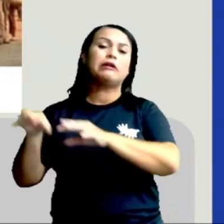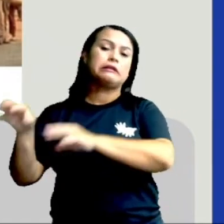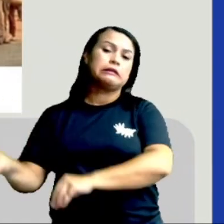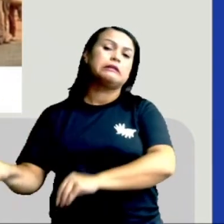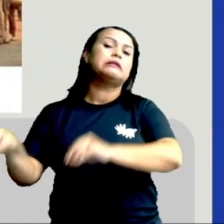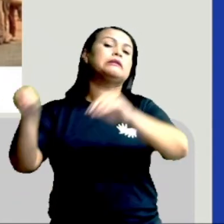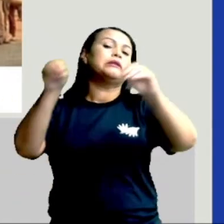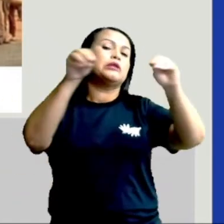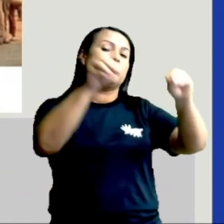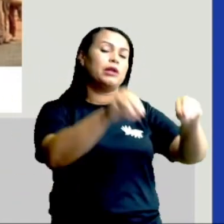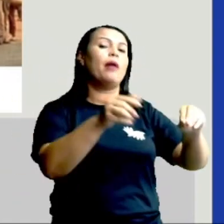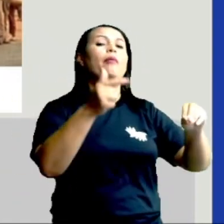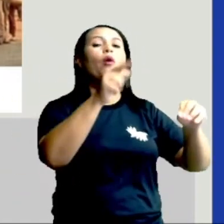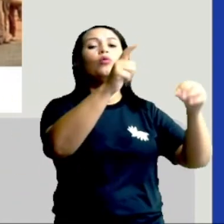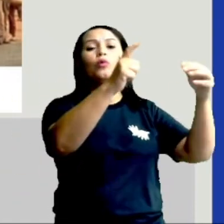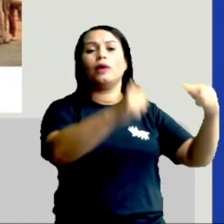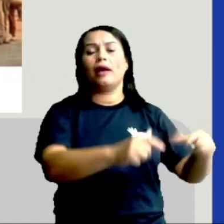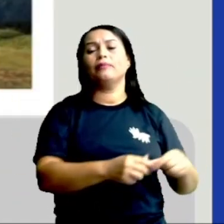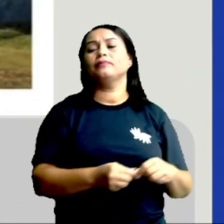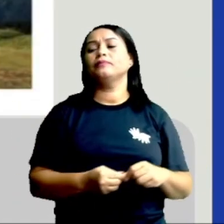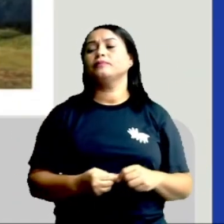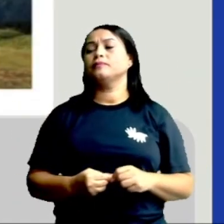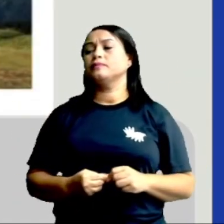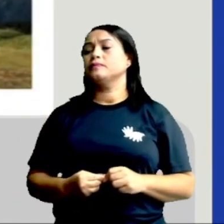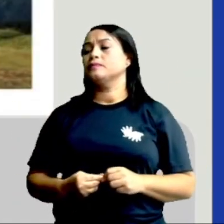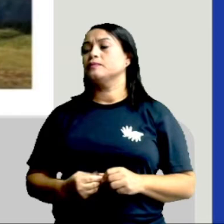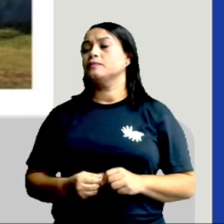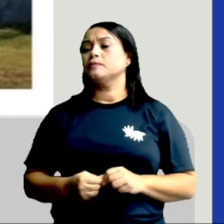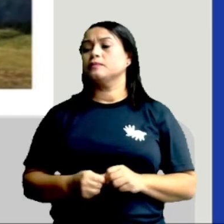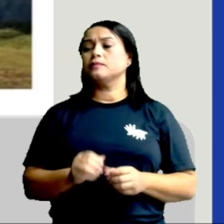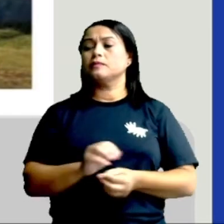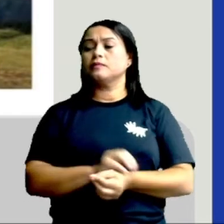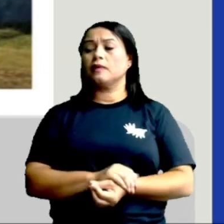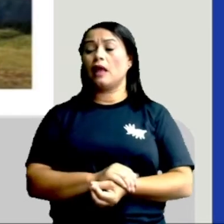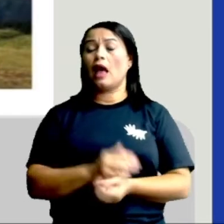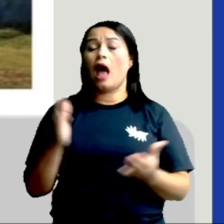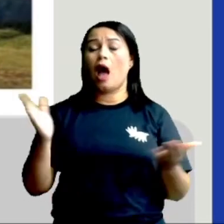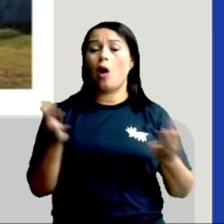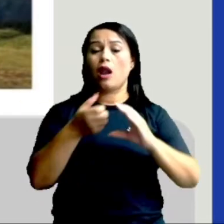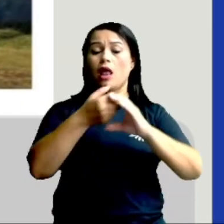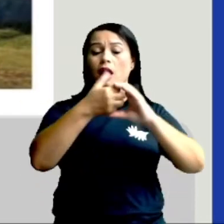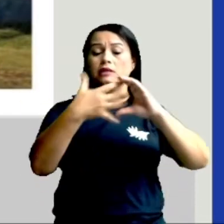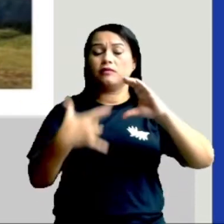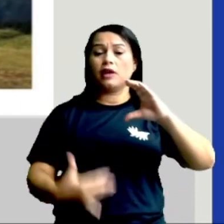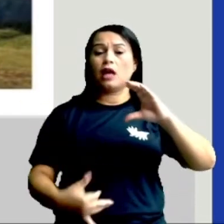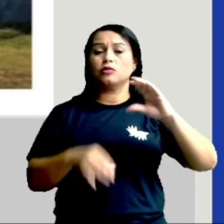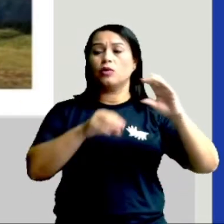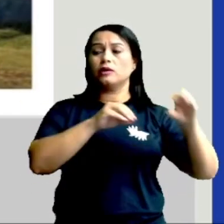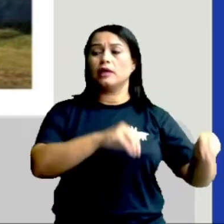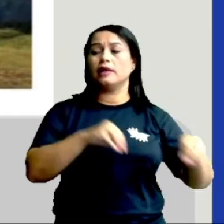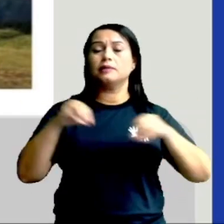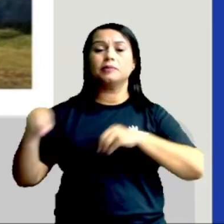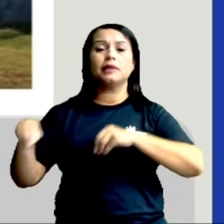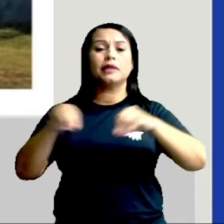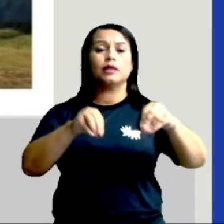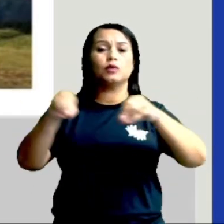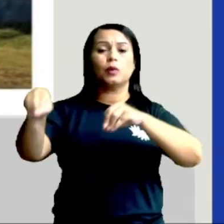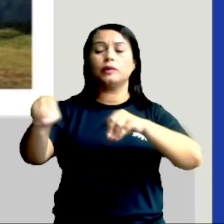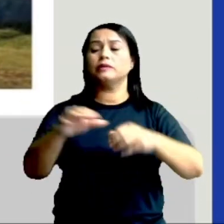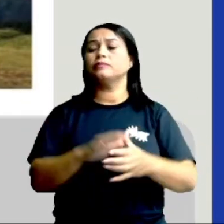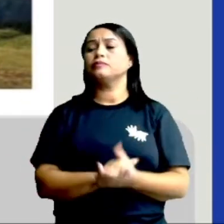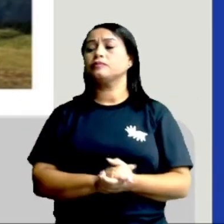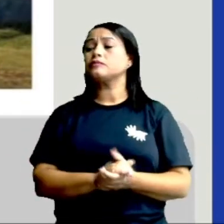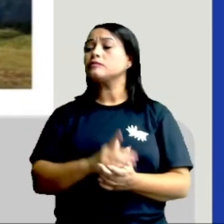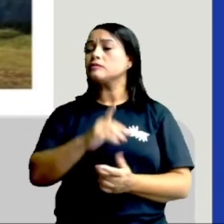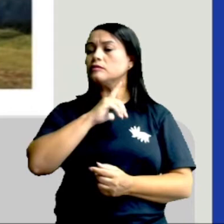necessidade de migrar para outro lugar. A classificação das migrações, tá?